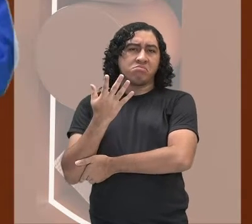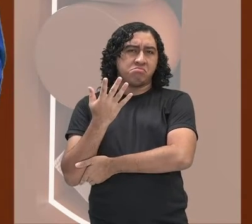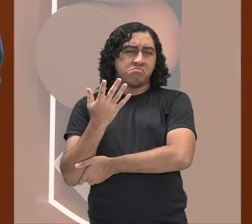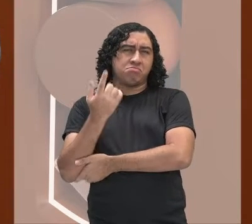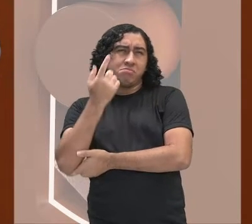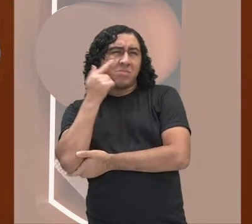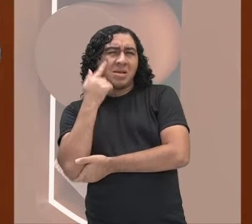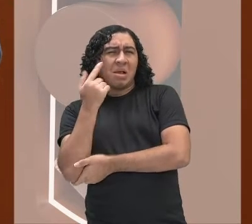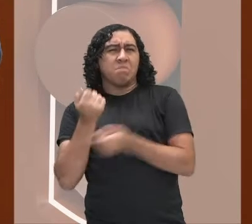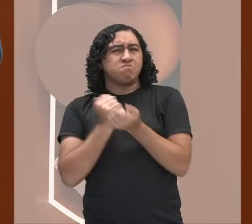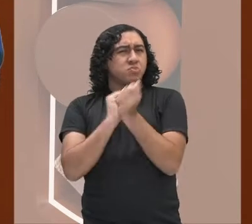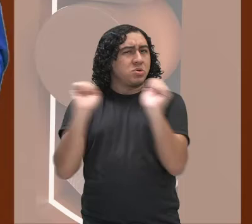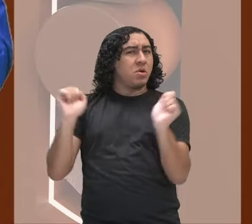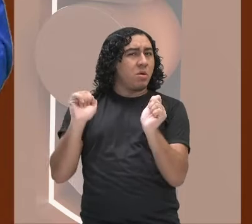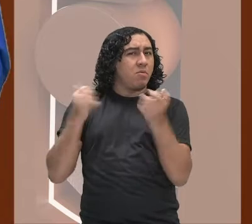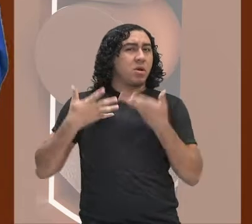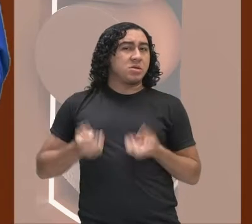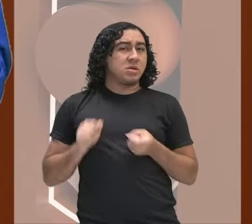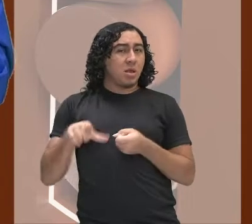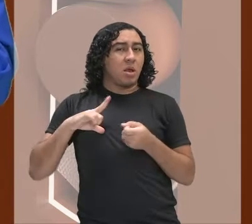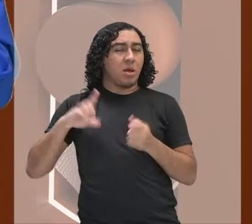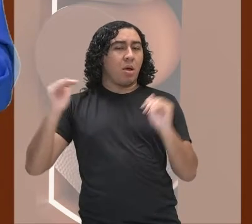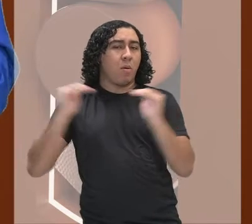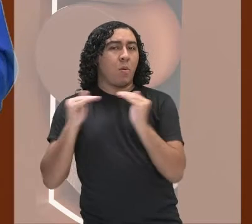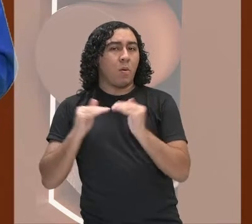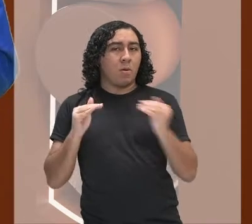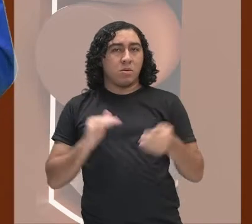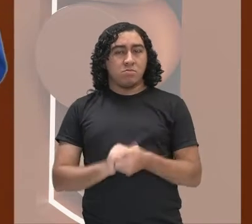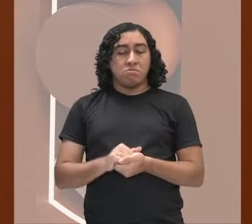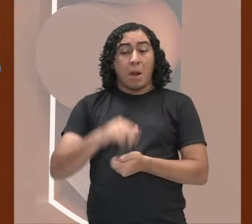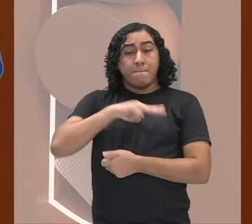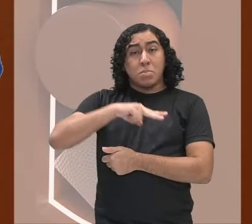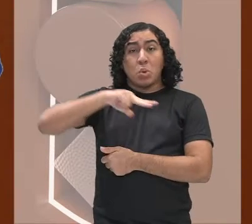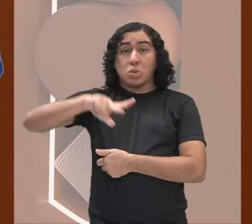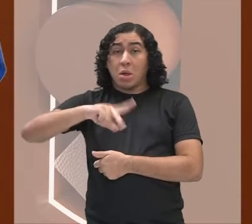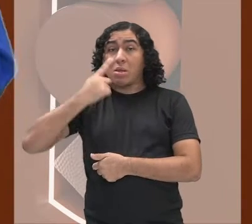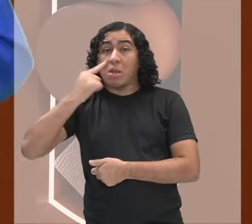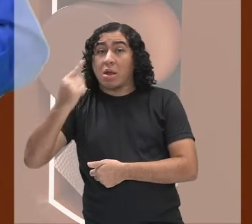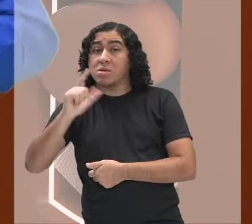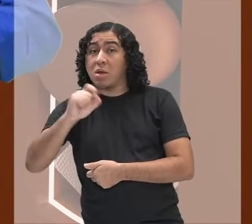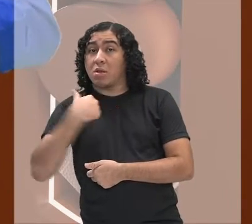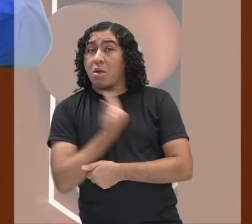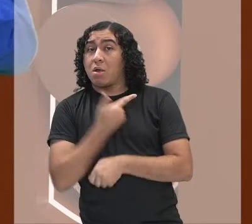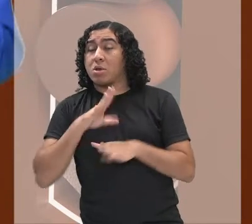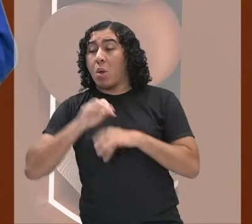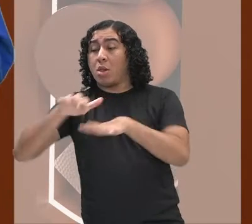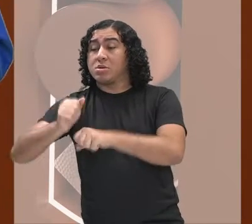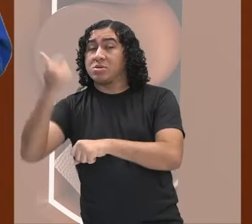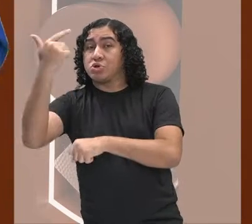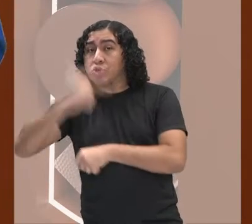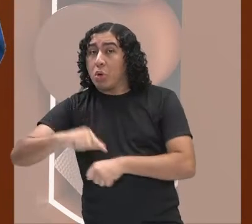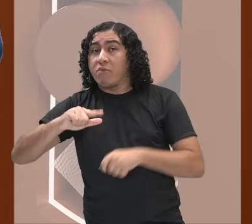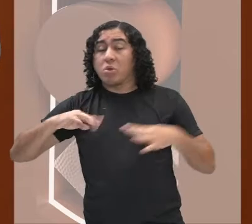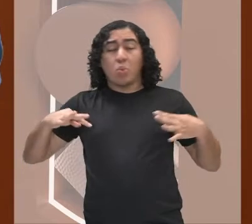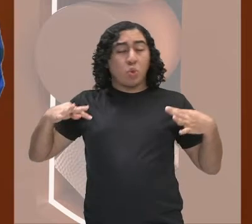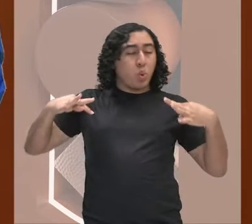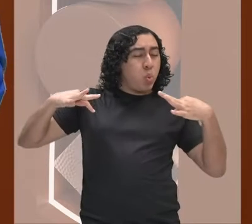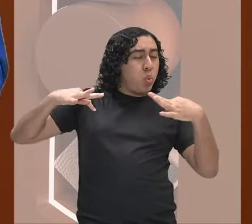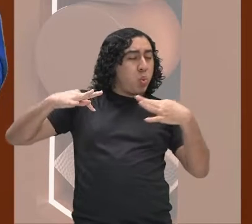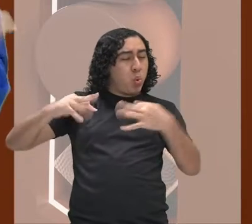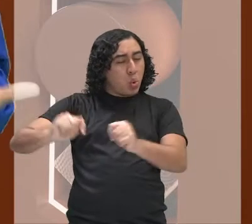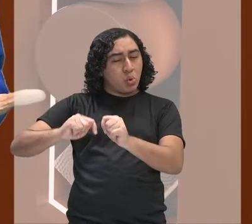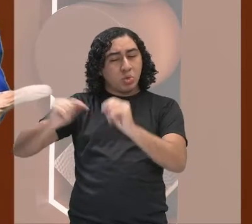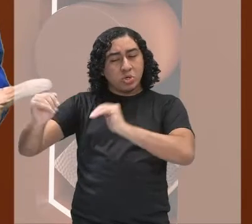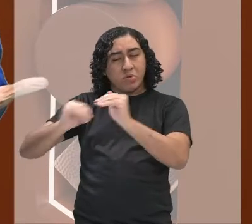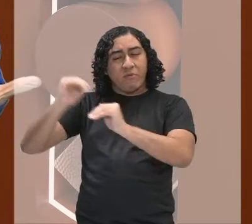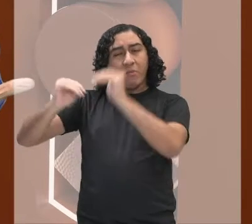gente aceitar essa situação. Portugal quer nos recolonizar. Então, todo aquele privilégio que o Brasil tinha alcançado de